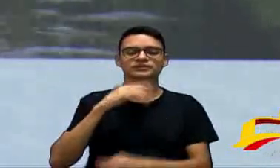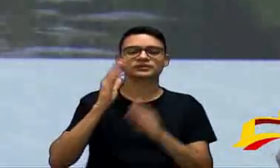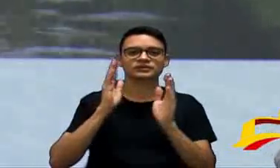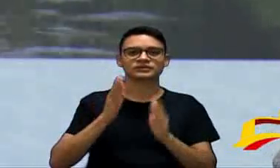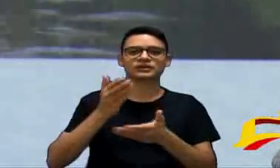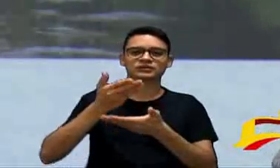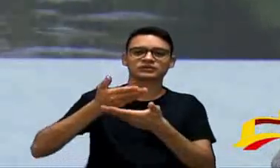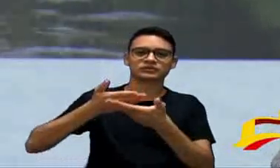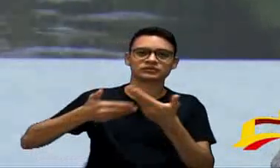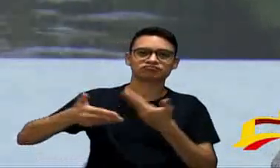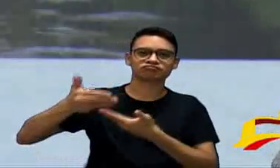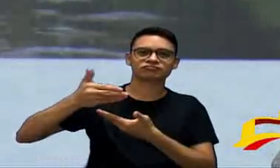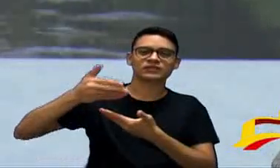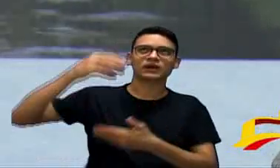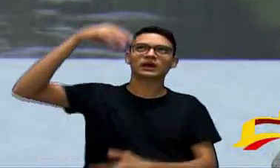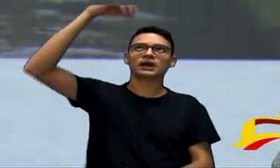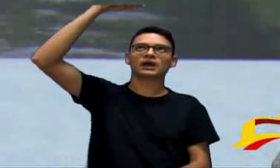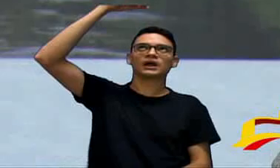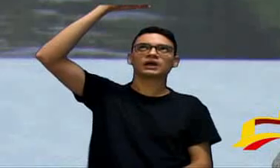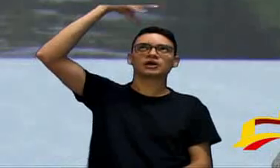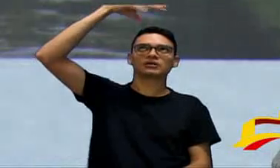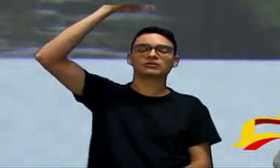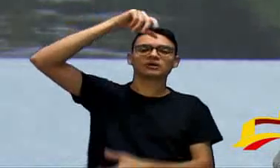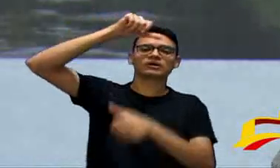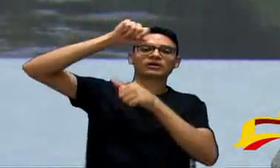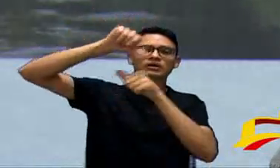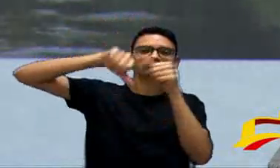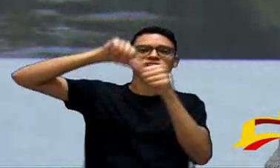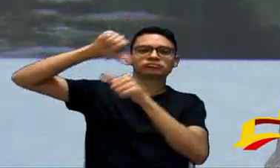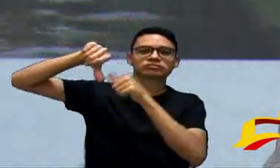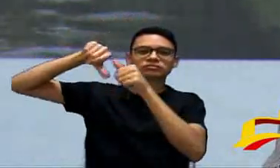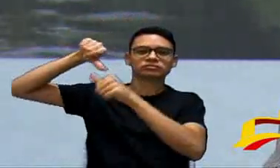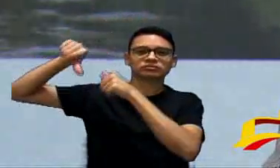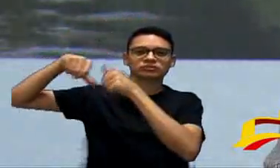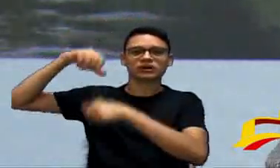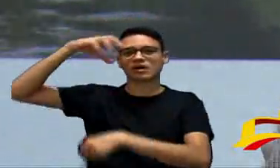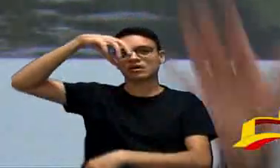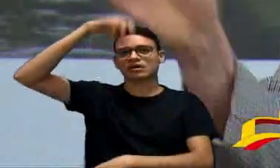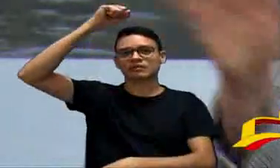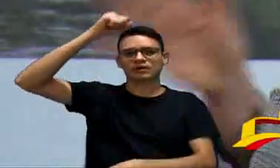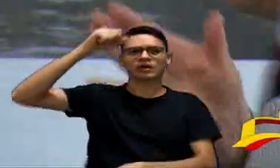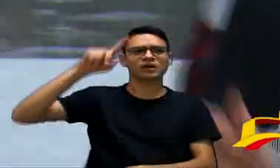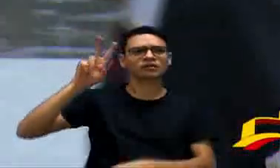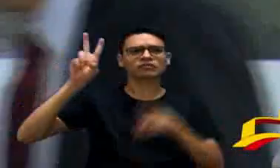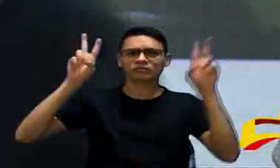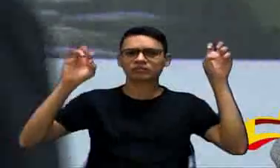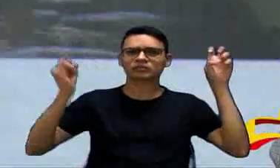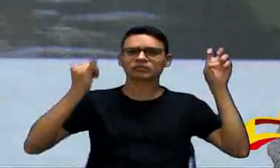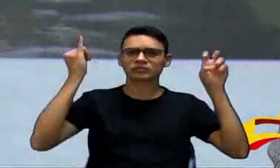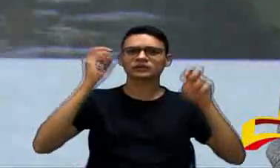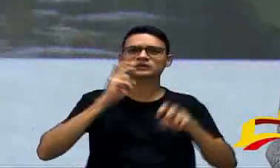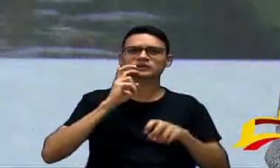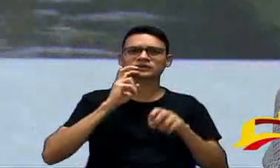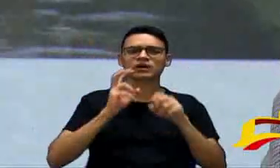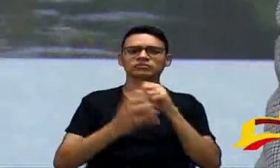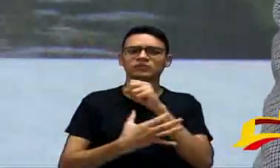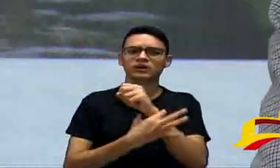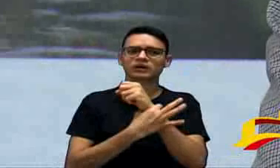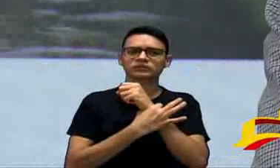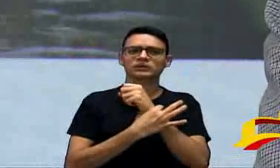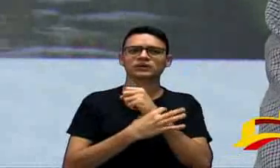troca de lâmpadas, implantação de lâmpadas, lâmpadas queimadas. Essa é uma questão de relevância e de segurança na cidade.